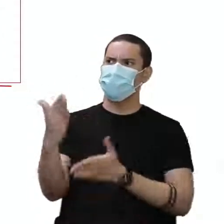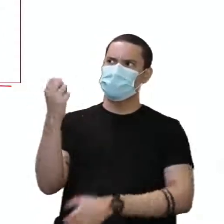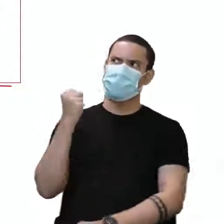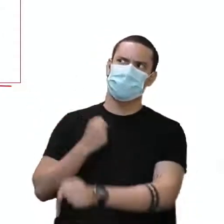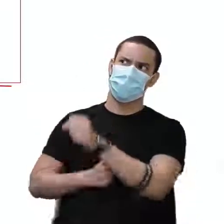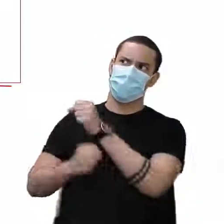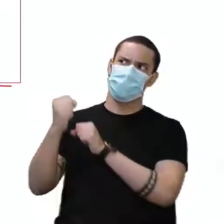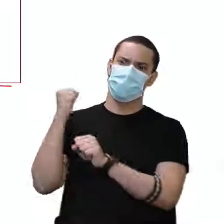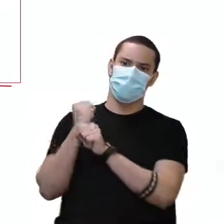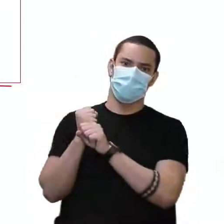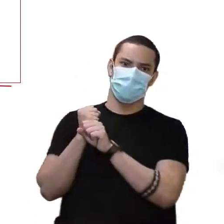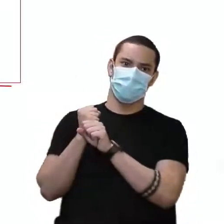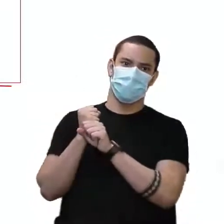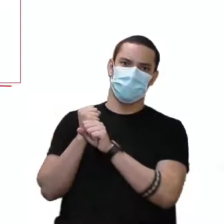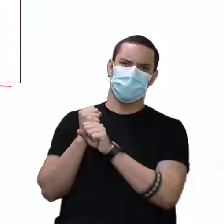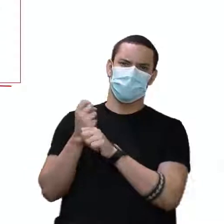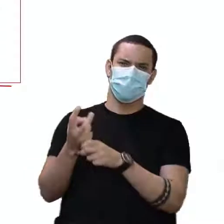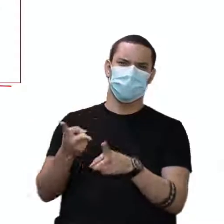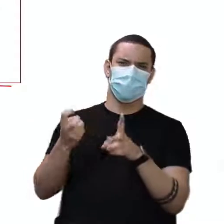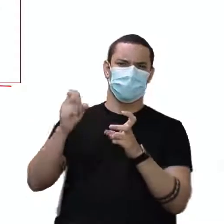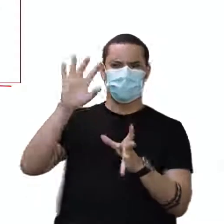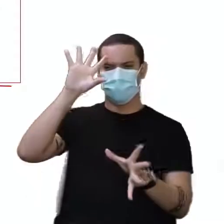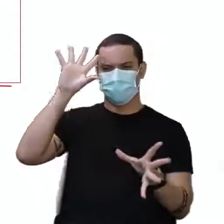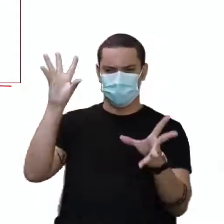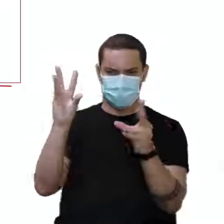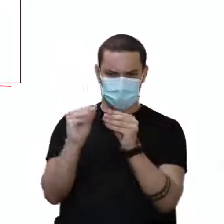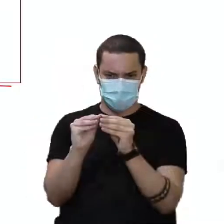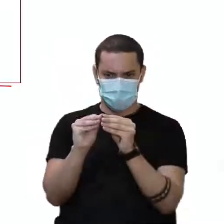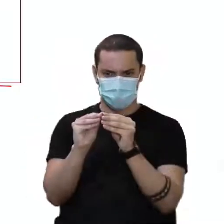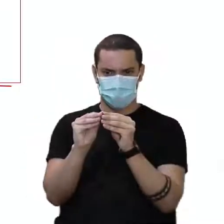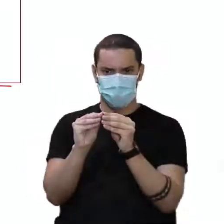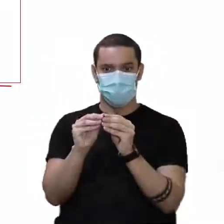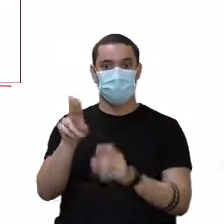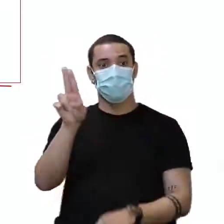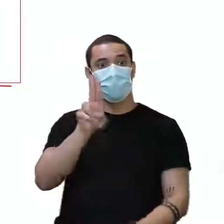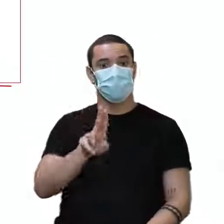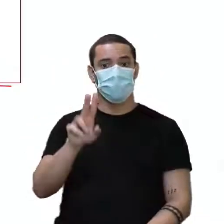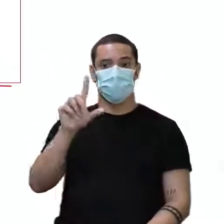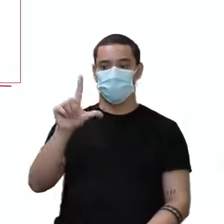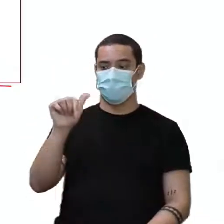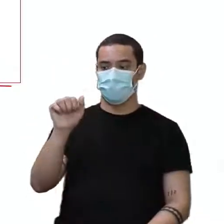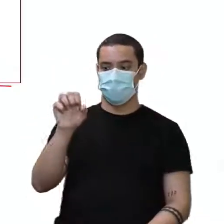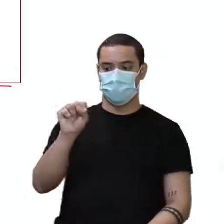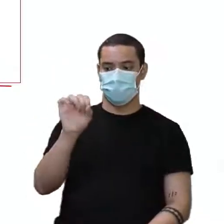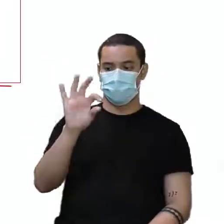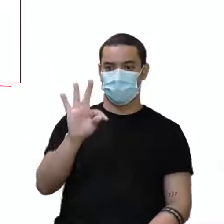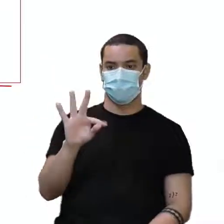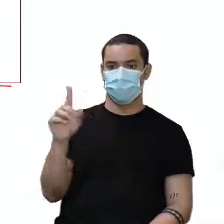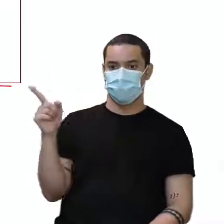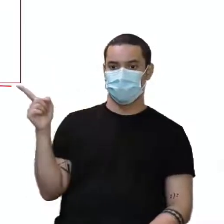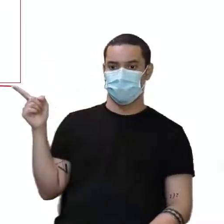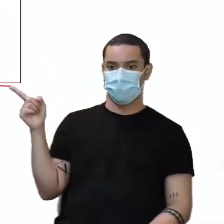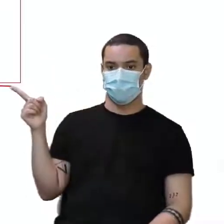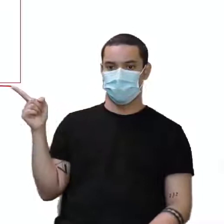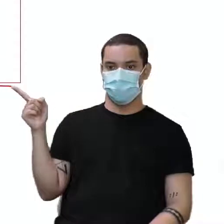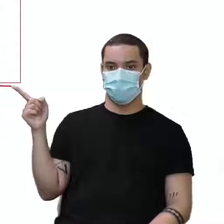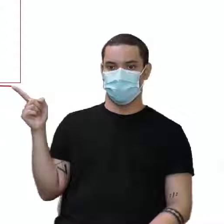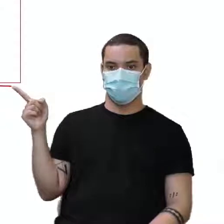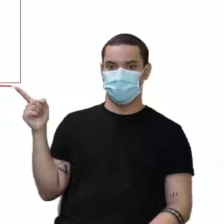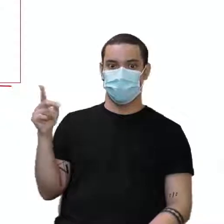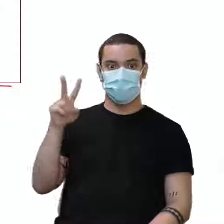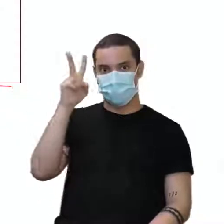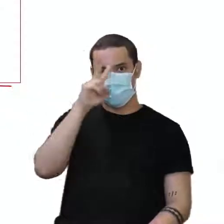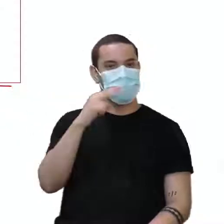passado. Aí perceba que aqui eu estou usando last na minha frase com o presente perfeito, que eu falei que você não